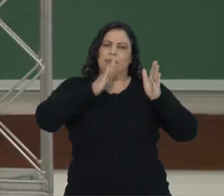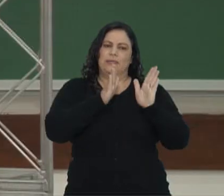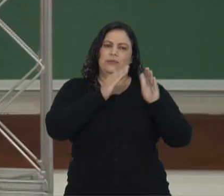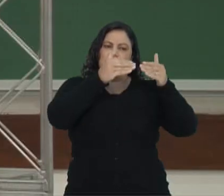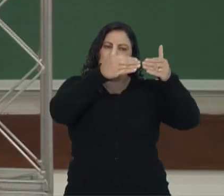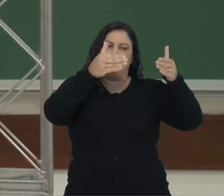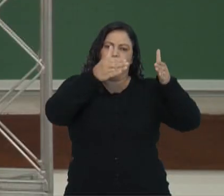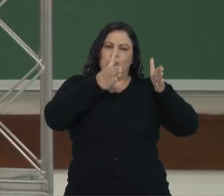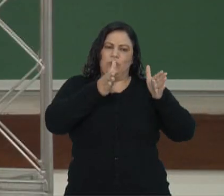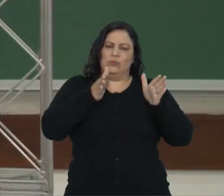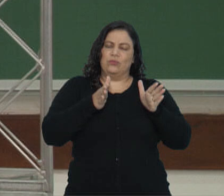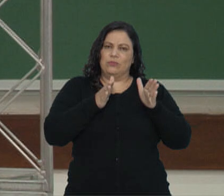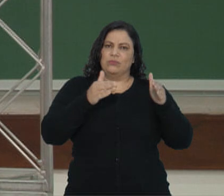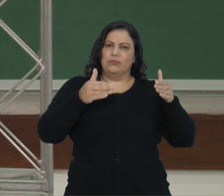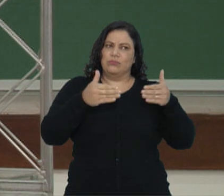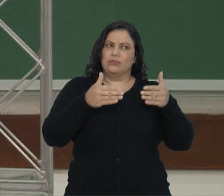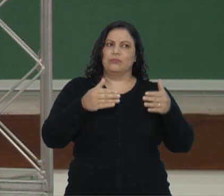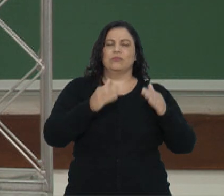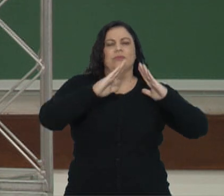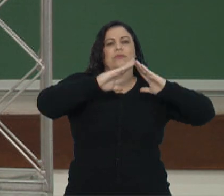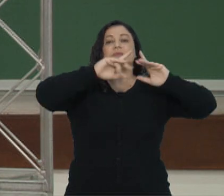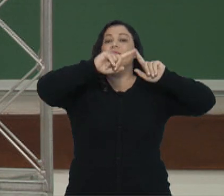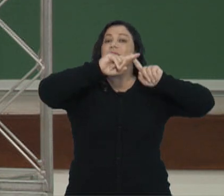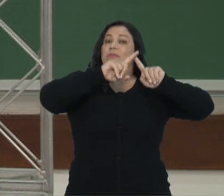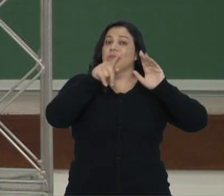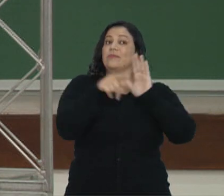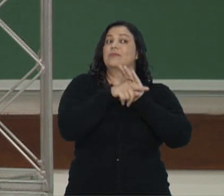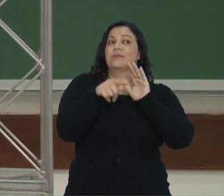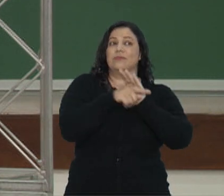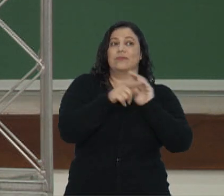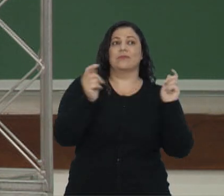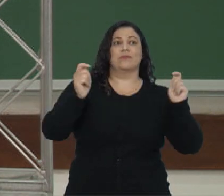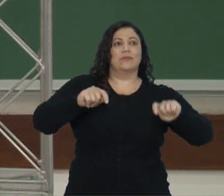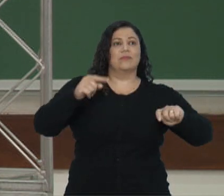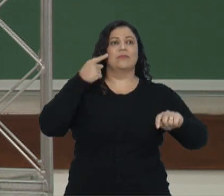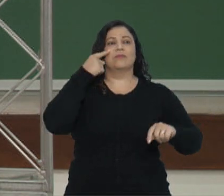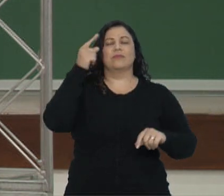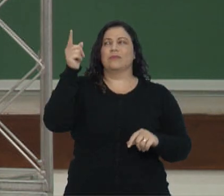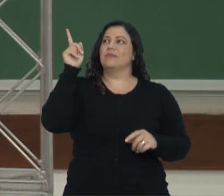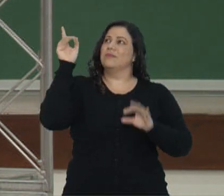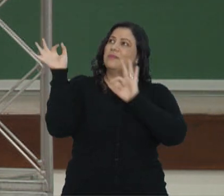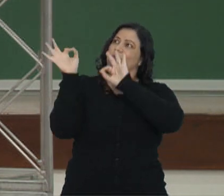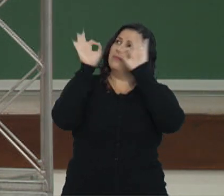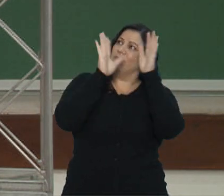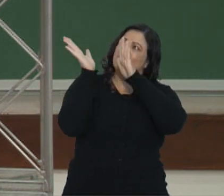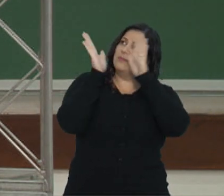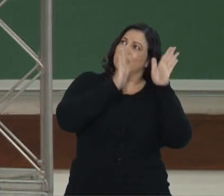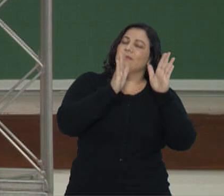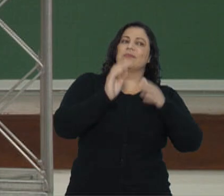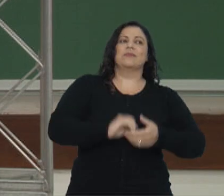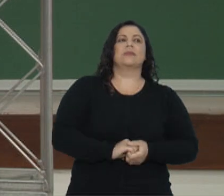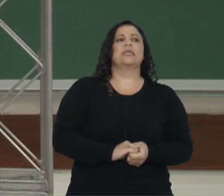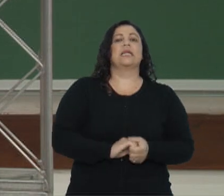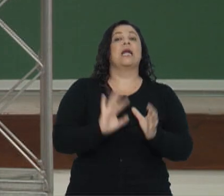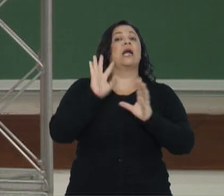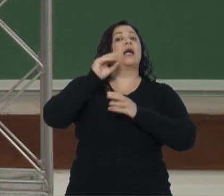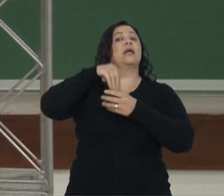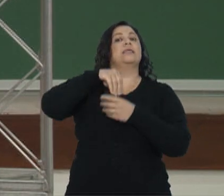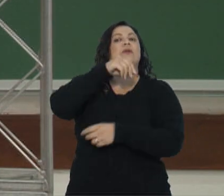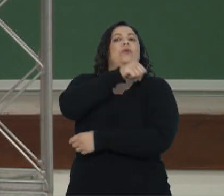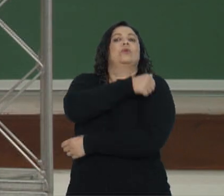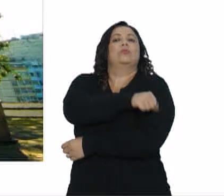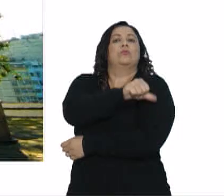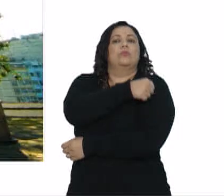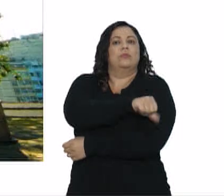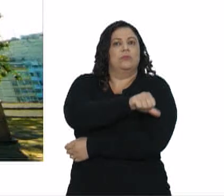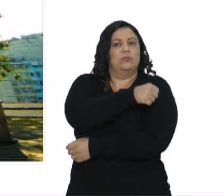do Outeiro, projeto José Cardoso Ramalho. E olha dentro, isso aqui é no Rio, tá, gente? O Rio de Janeiro,